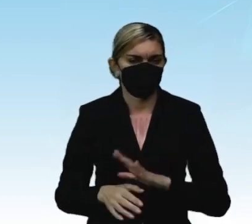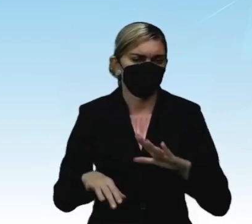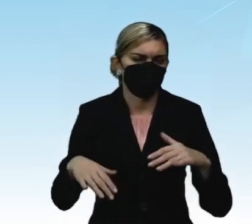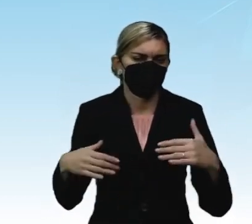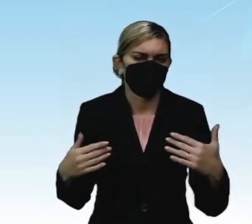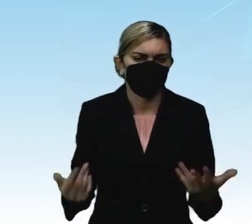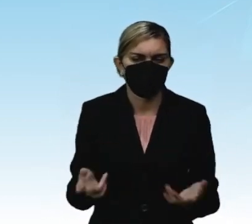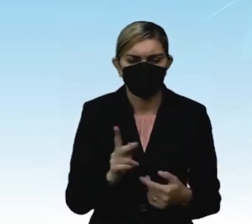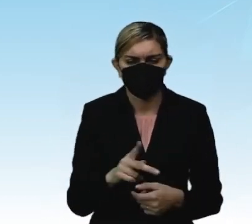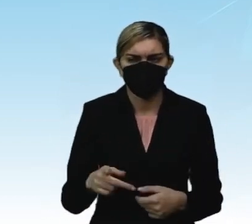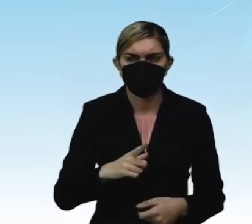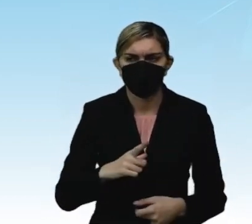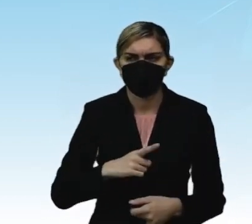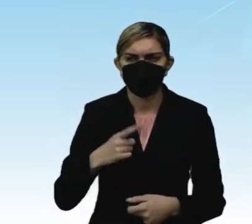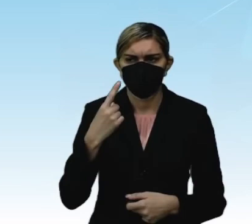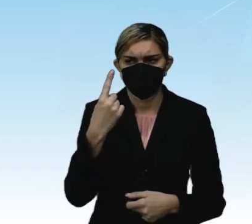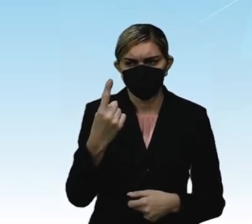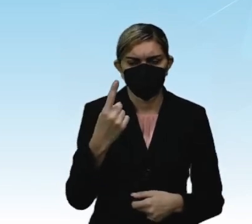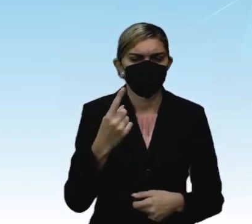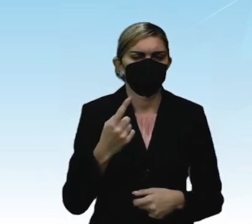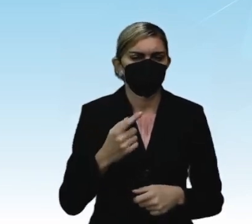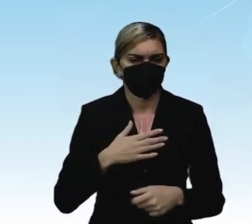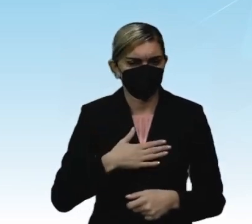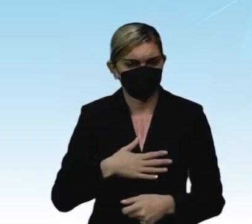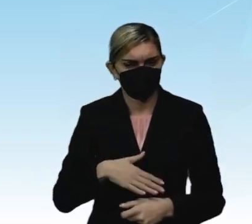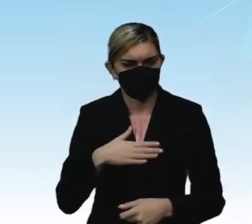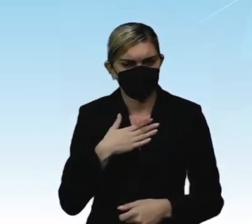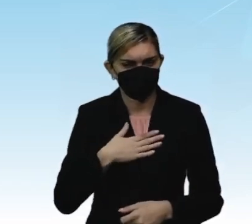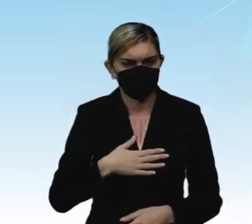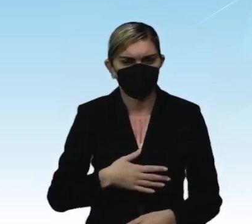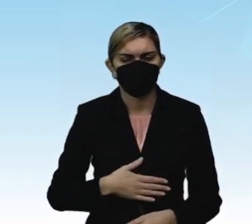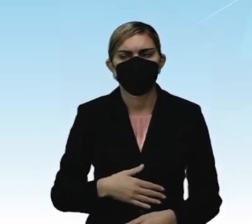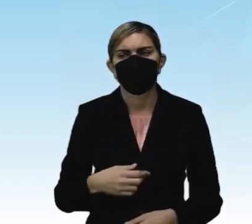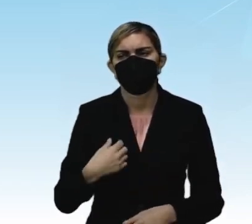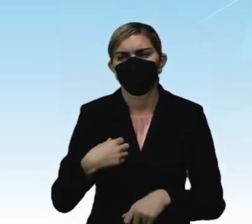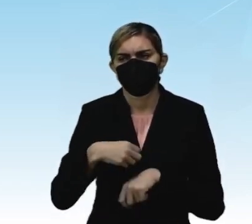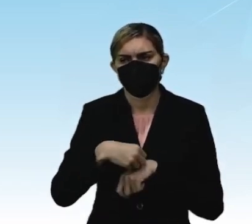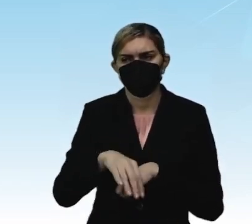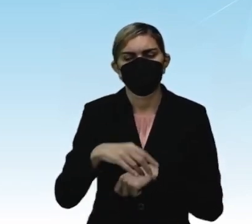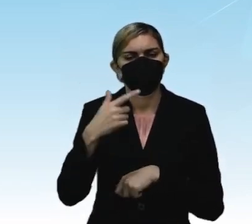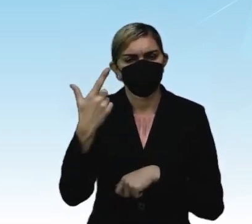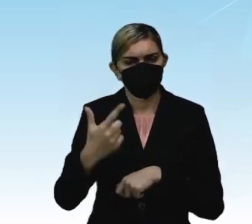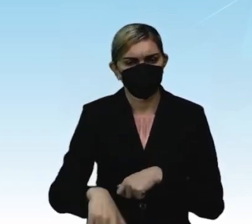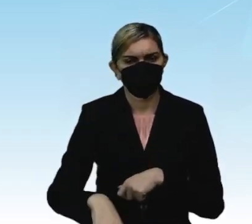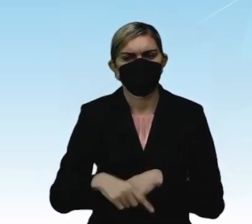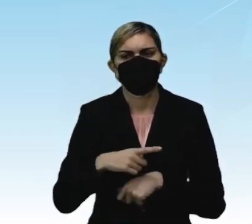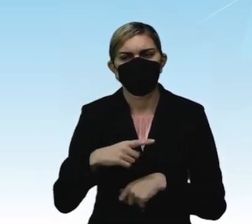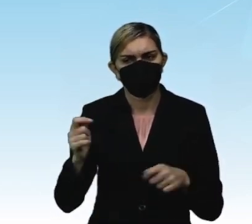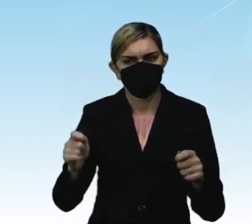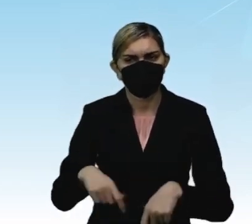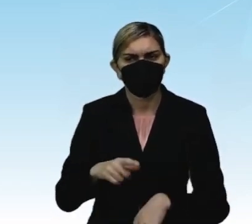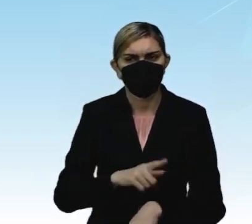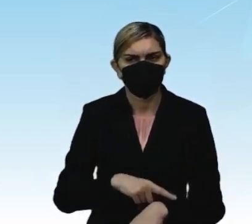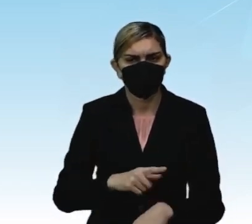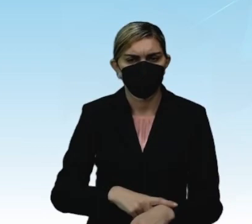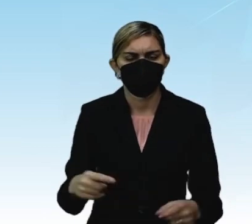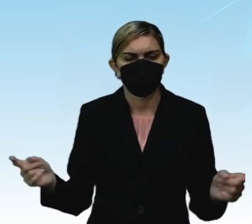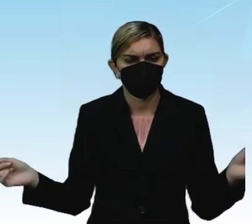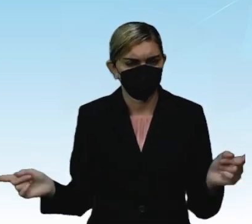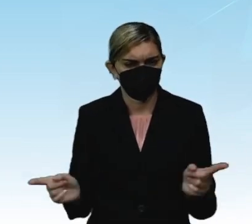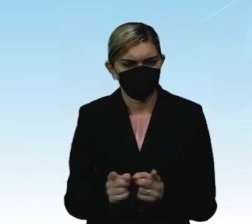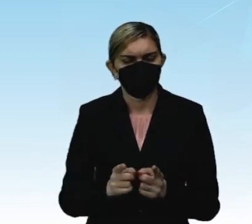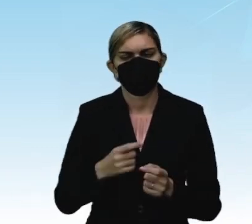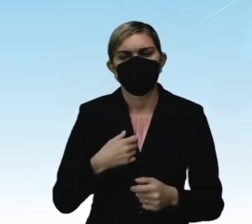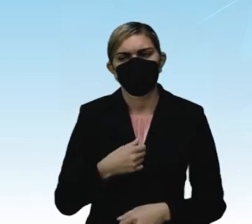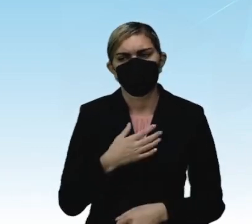Ah, prof, ainda tinha um. Peraí, calma. A professora colocou mais uma. E dá tempo, porque o Ronaldo disse que tá